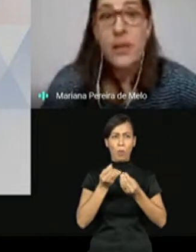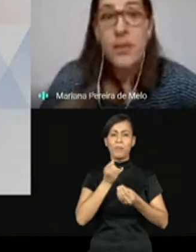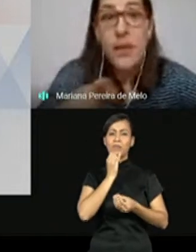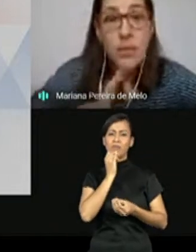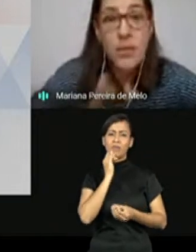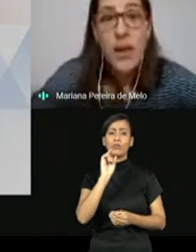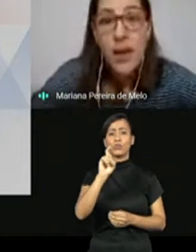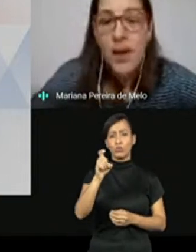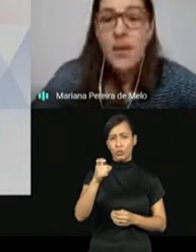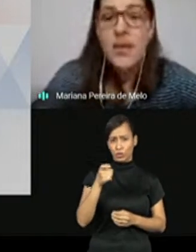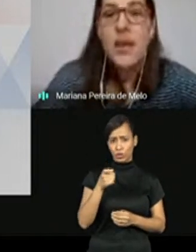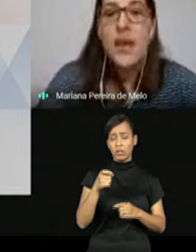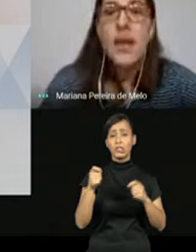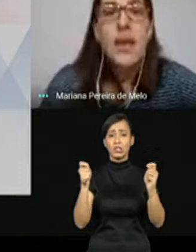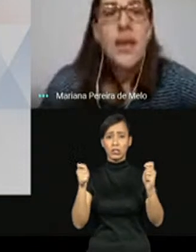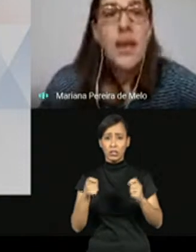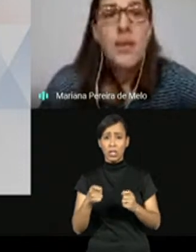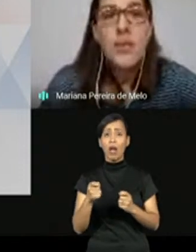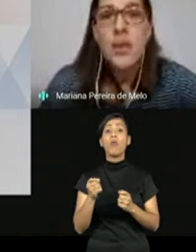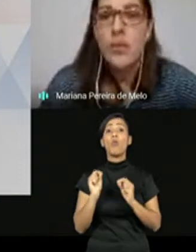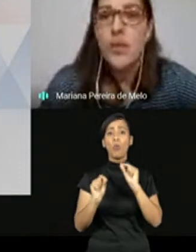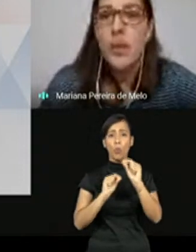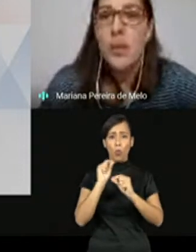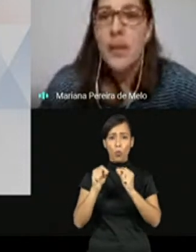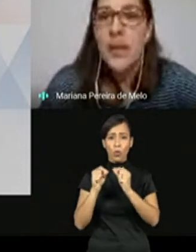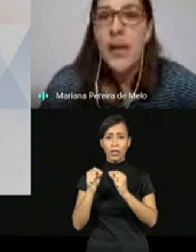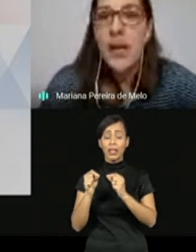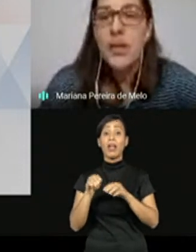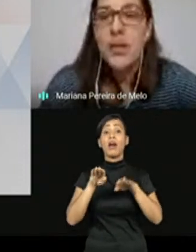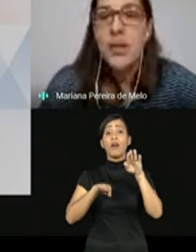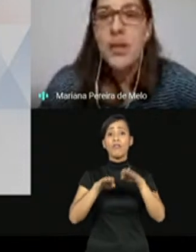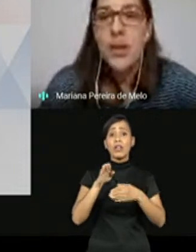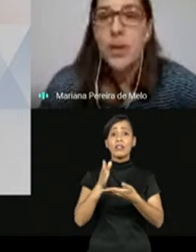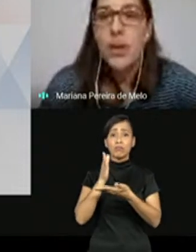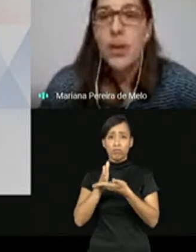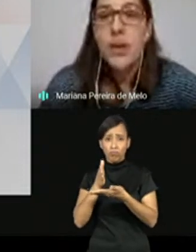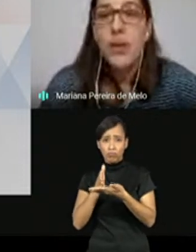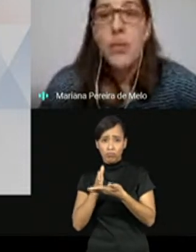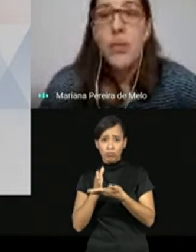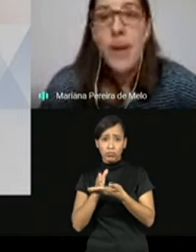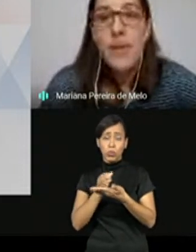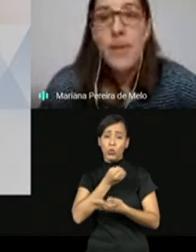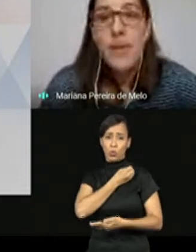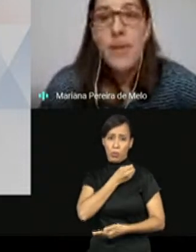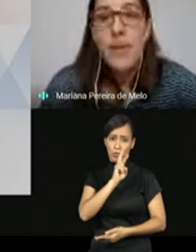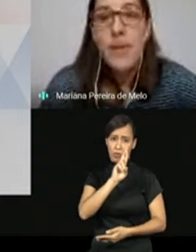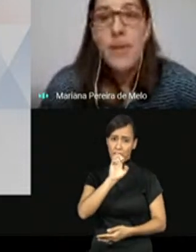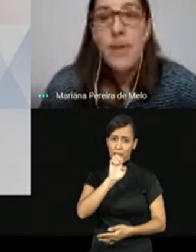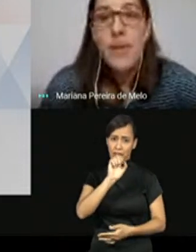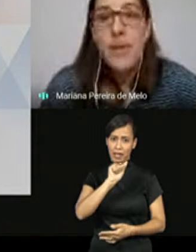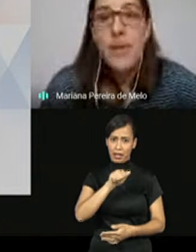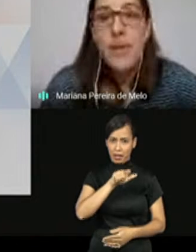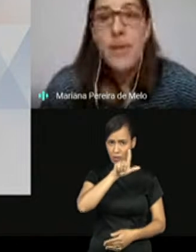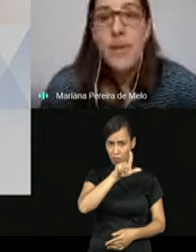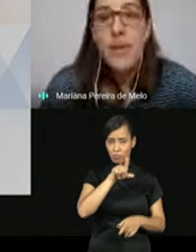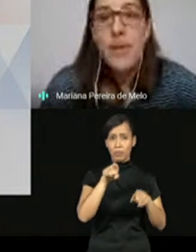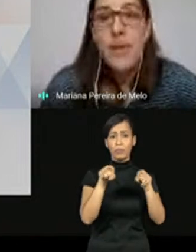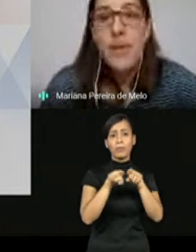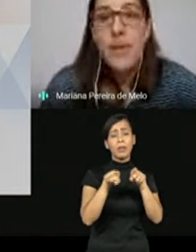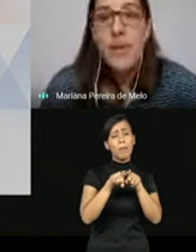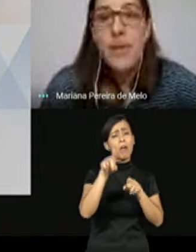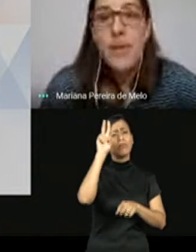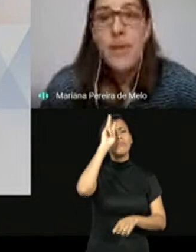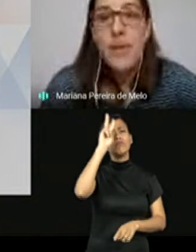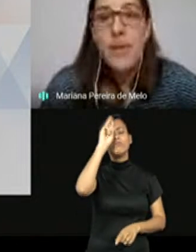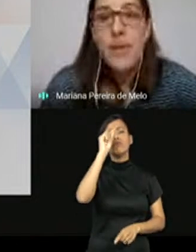valores no intervalo dos reais e a função de probabilidade a gente denota como f de x. Lembrando,